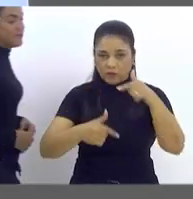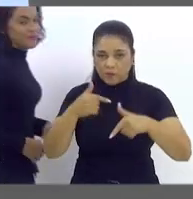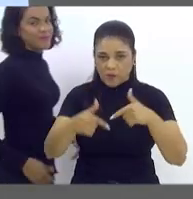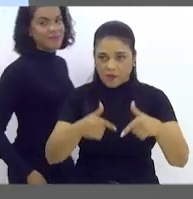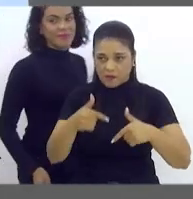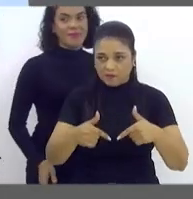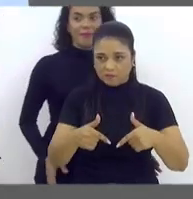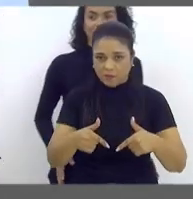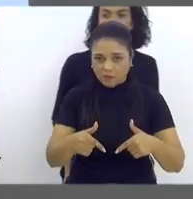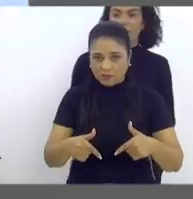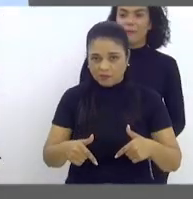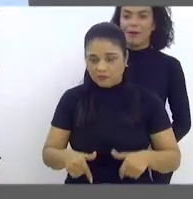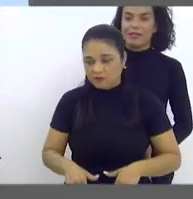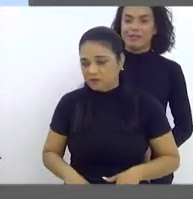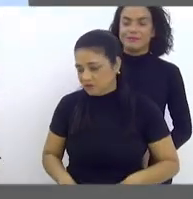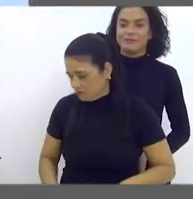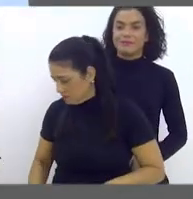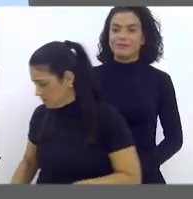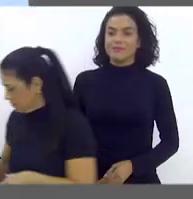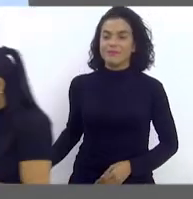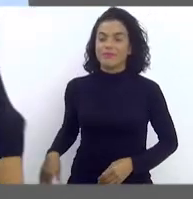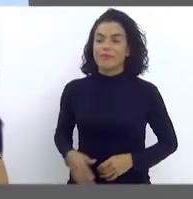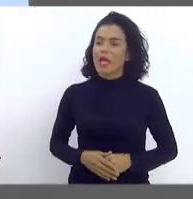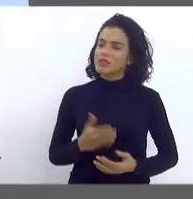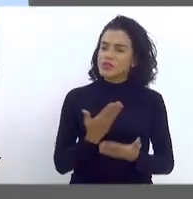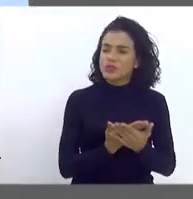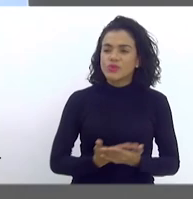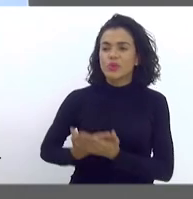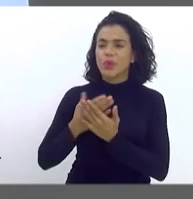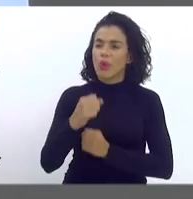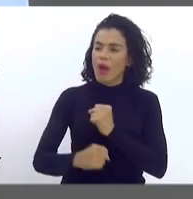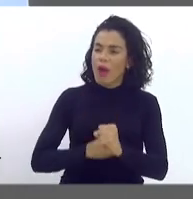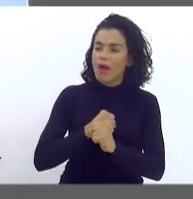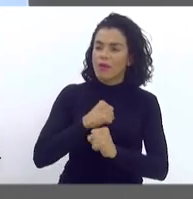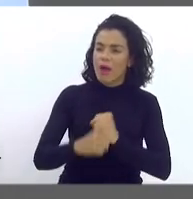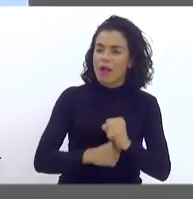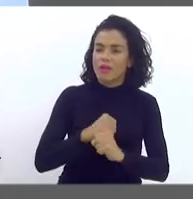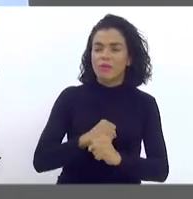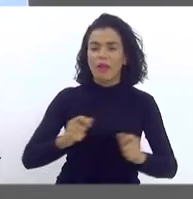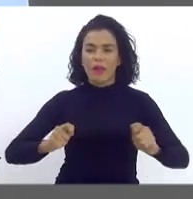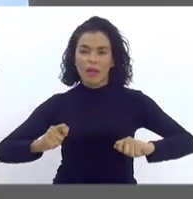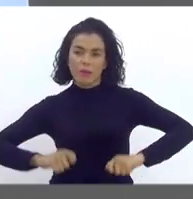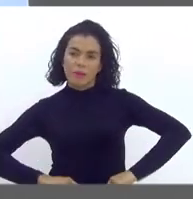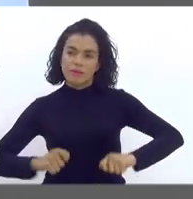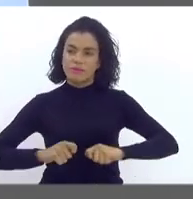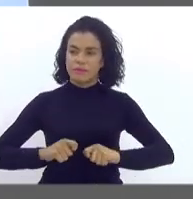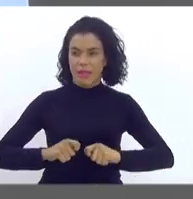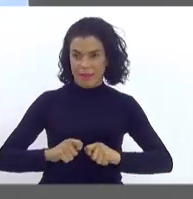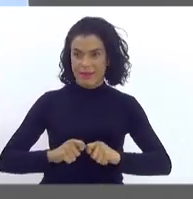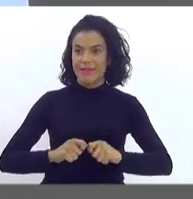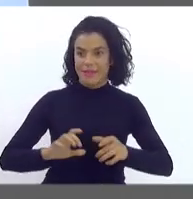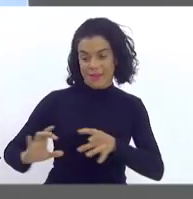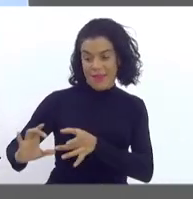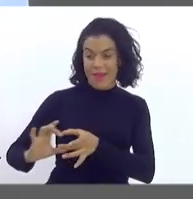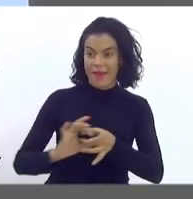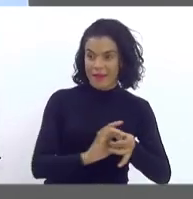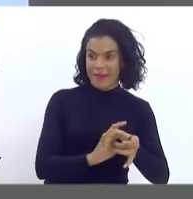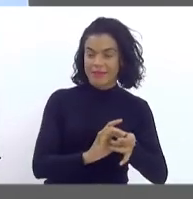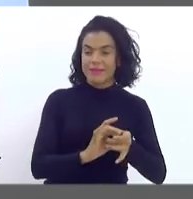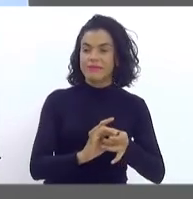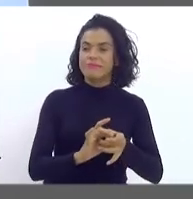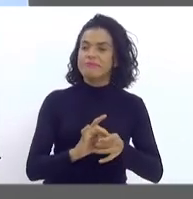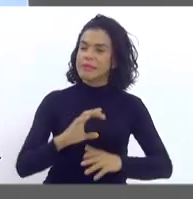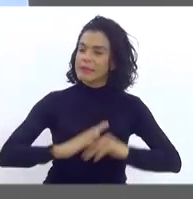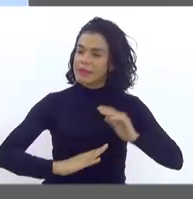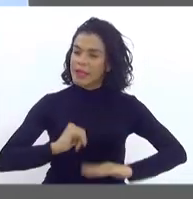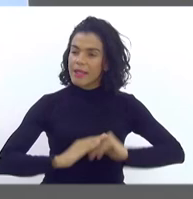isso ocorra, nós fazemos estudos anuais da capacidade da nossa rede, a capacidade técnica. E, com